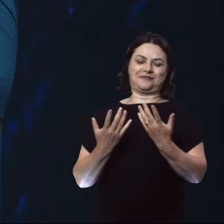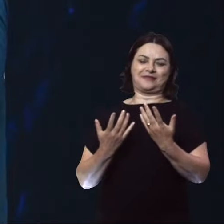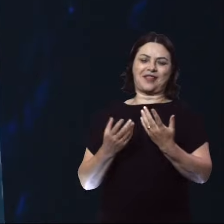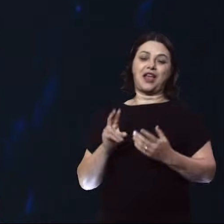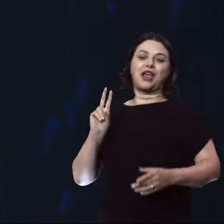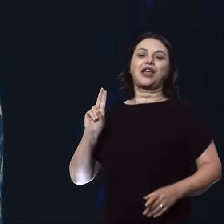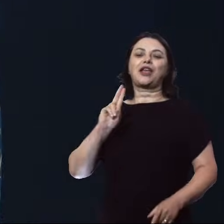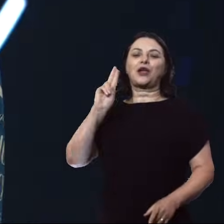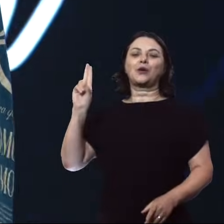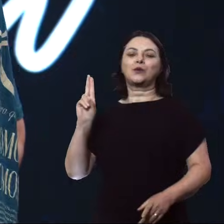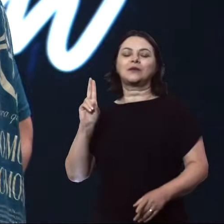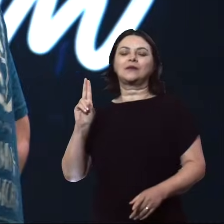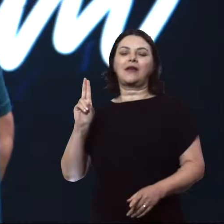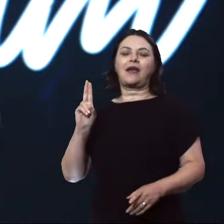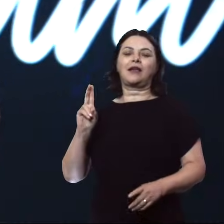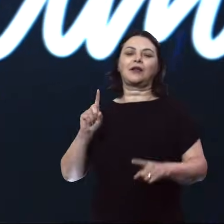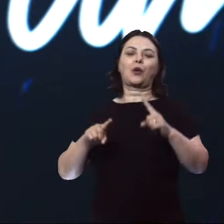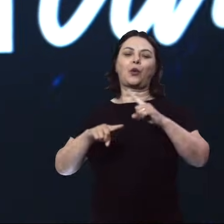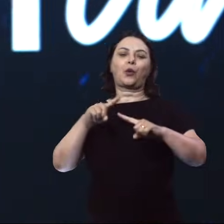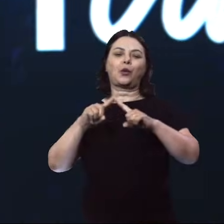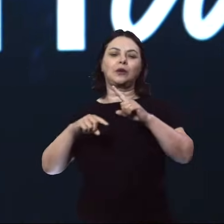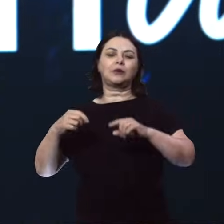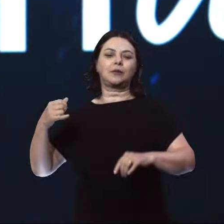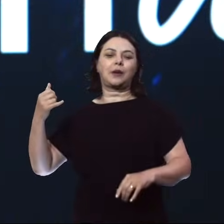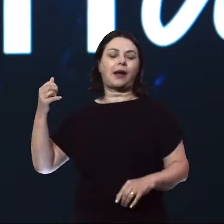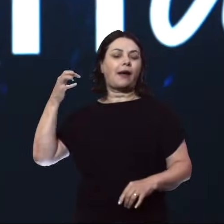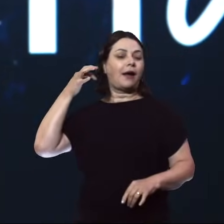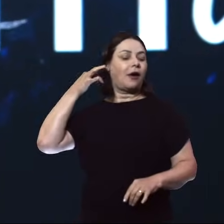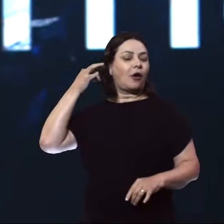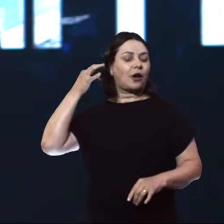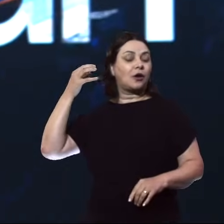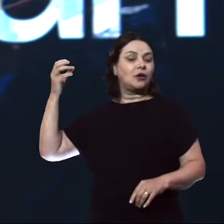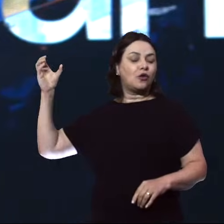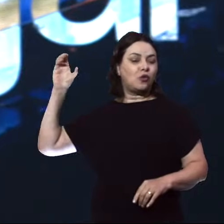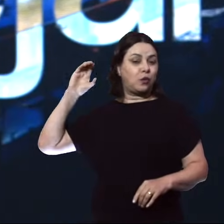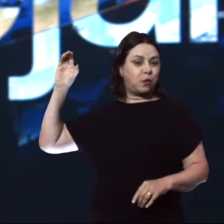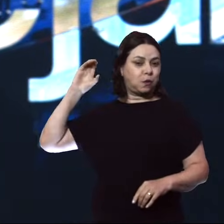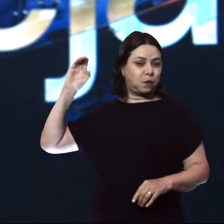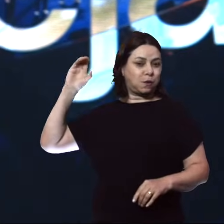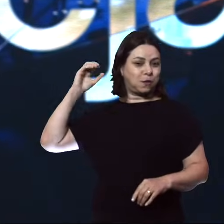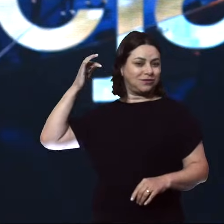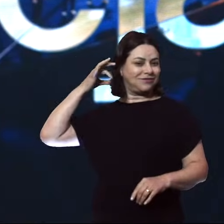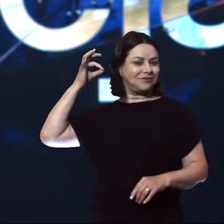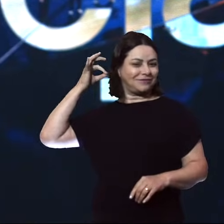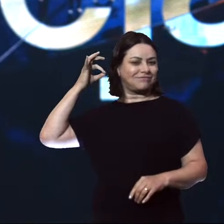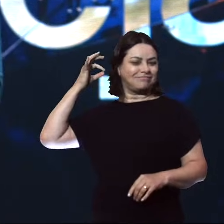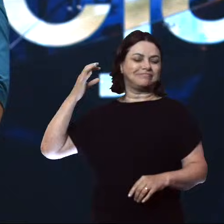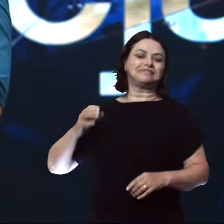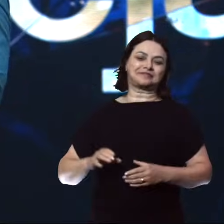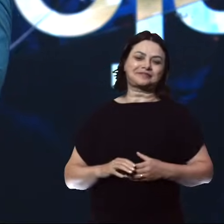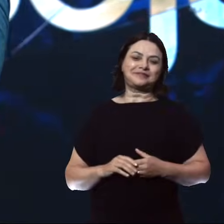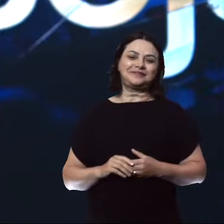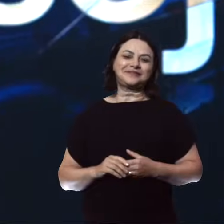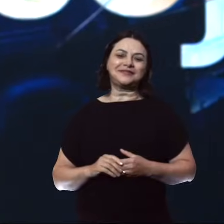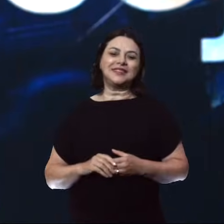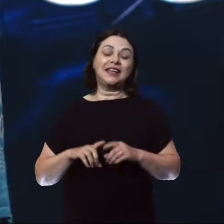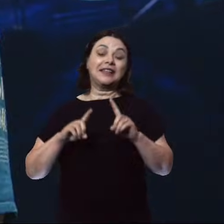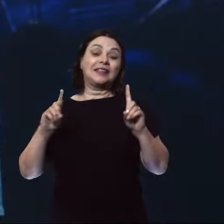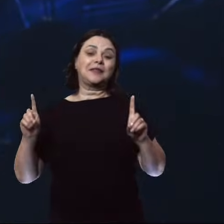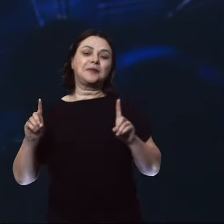me recriminar, não tem problema. Se você nunca fez. Quem já fez fogo com o secador de cabelo? Levanta a mão. Né? Depois a esposa vai